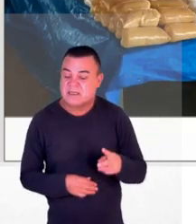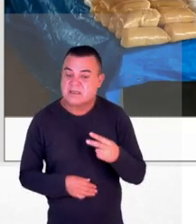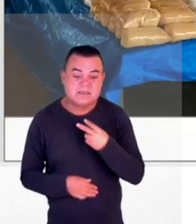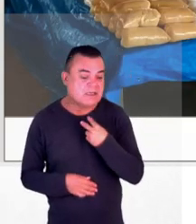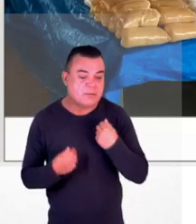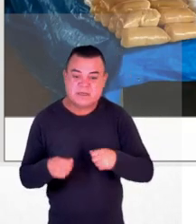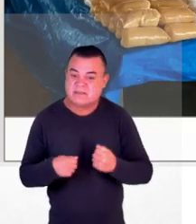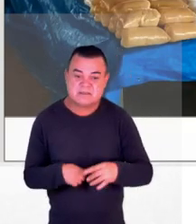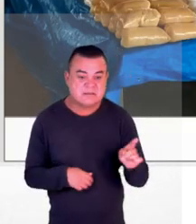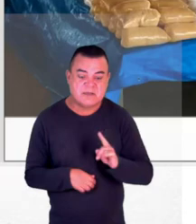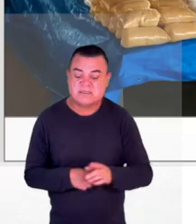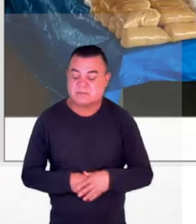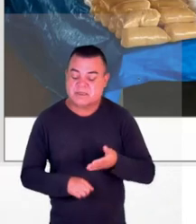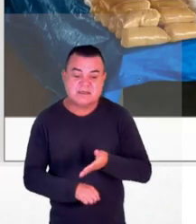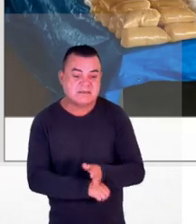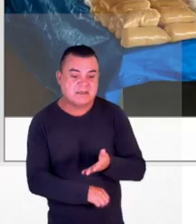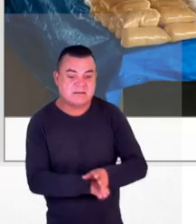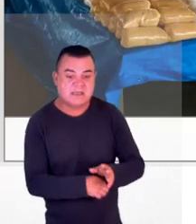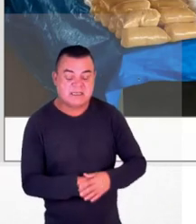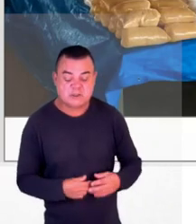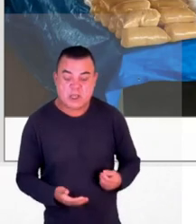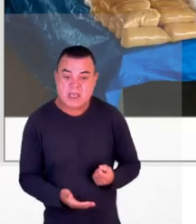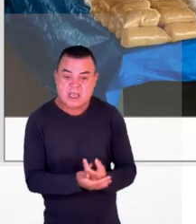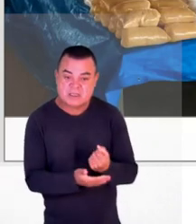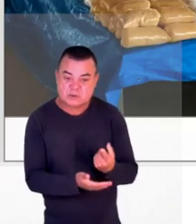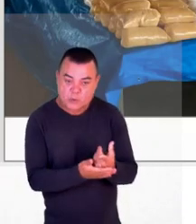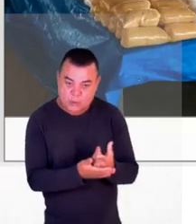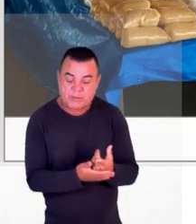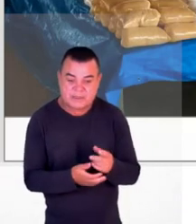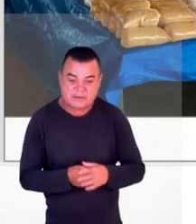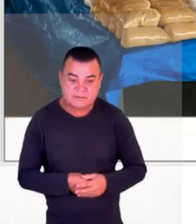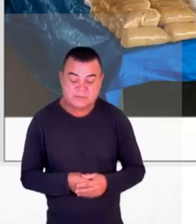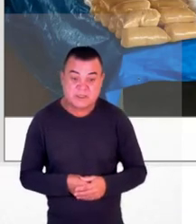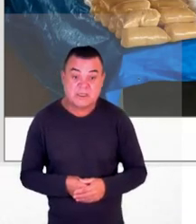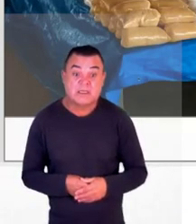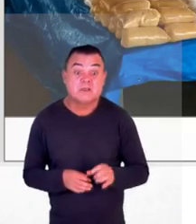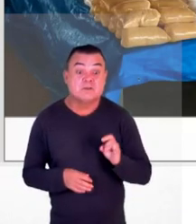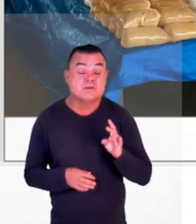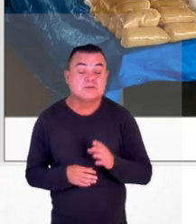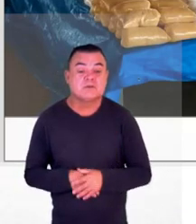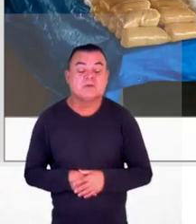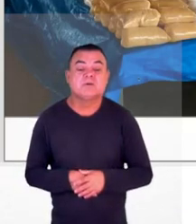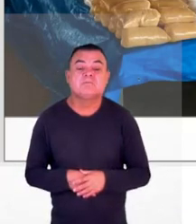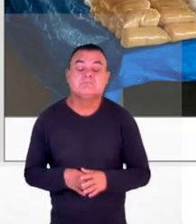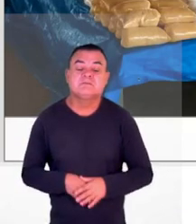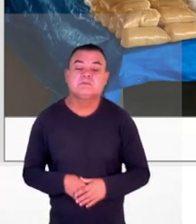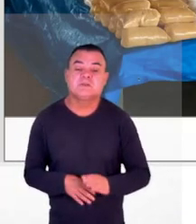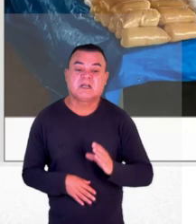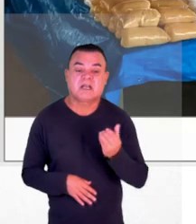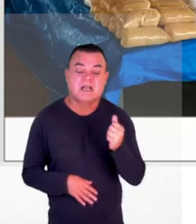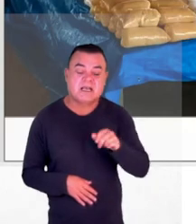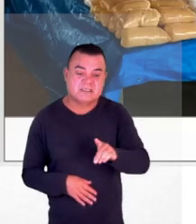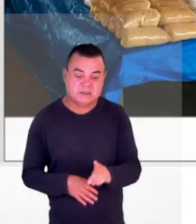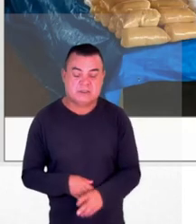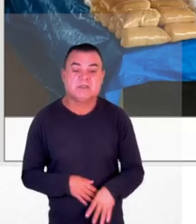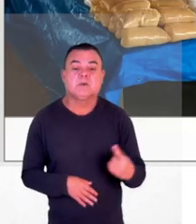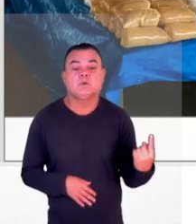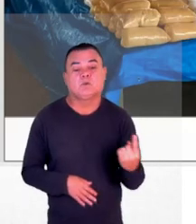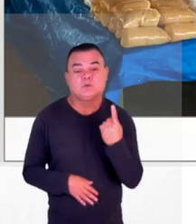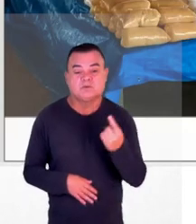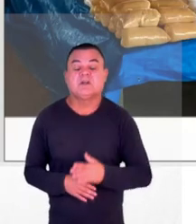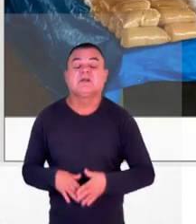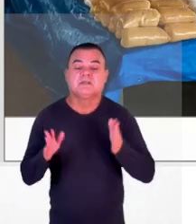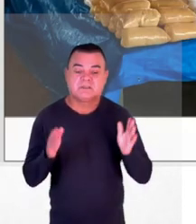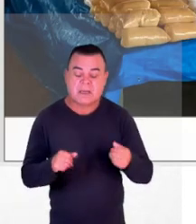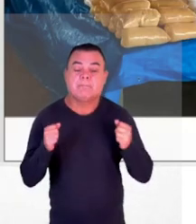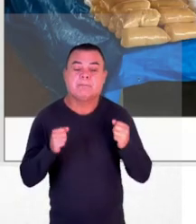acessar a política pública das compras basta ele ter o Bolsa Família que é o n o cade único ele já pode acessar né basta ele tá